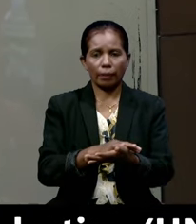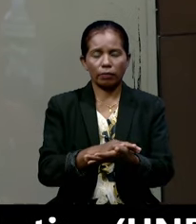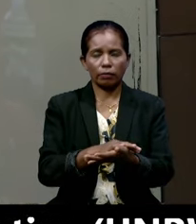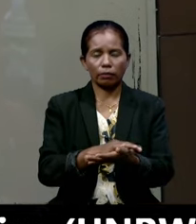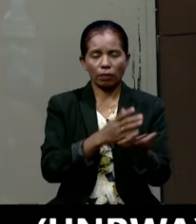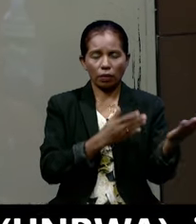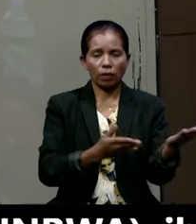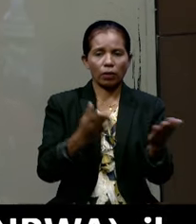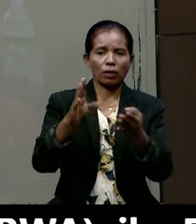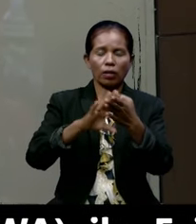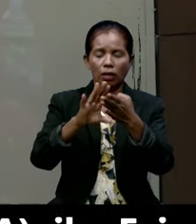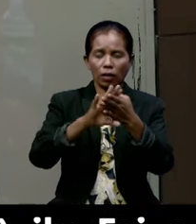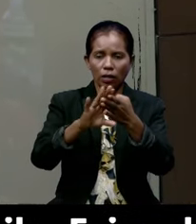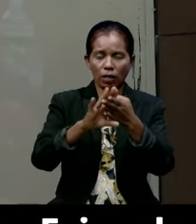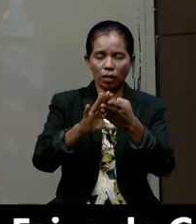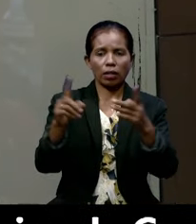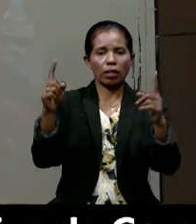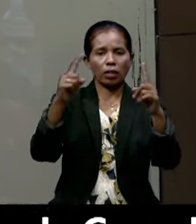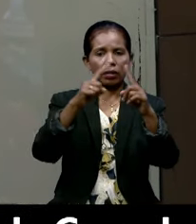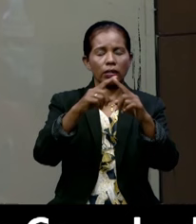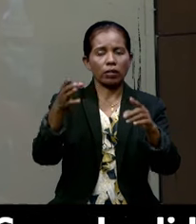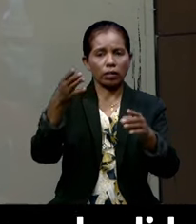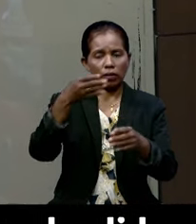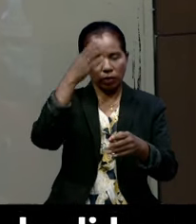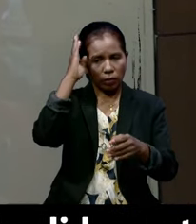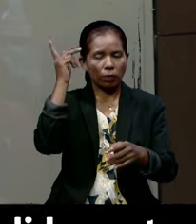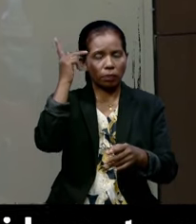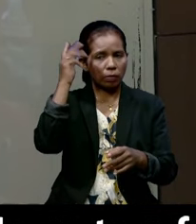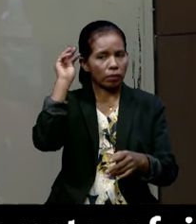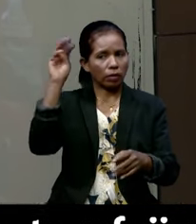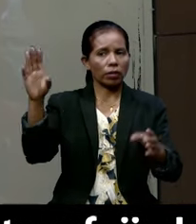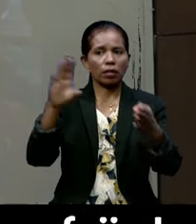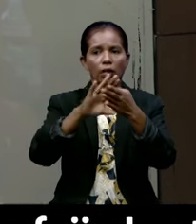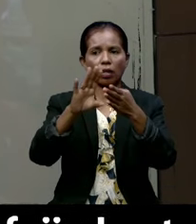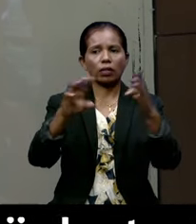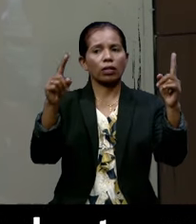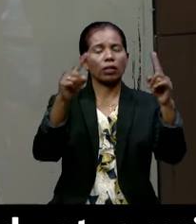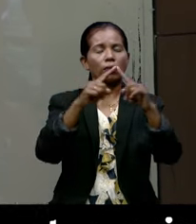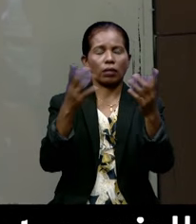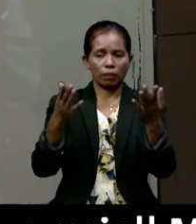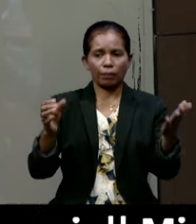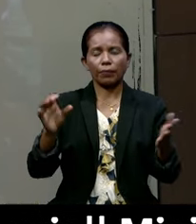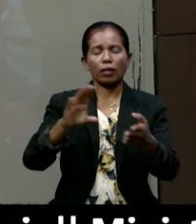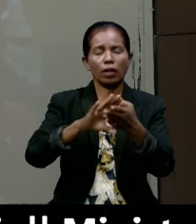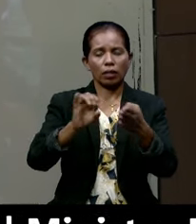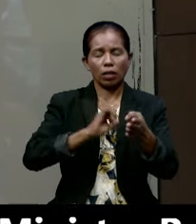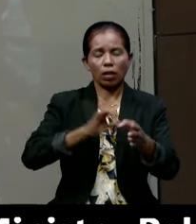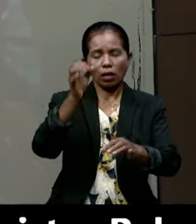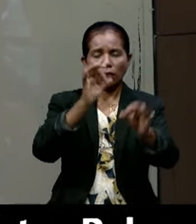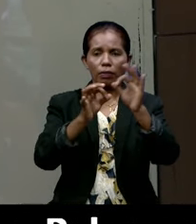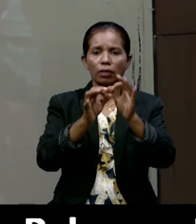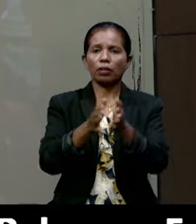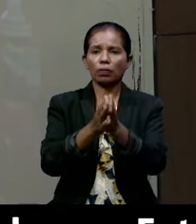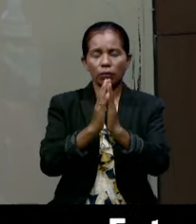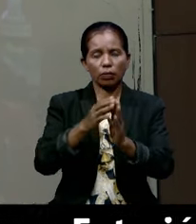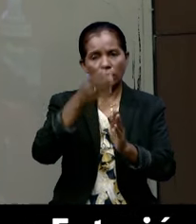haru kawana karta konfidensial ida ba pisyo primeiro ministro karta ne to halun sawana karta ne alfiar kata katu husu ba senyor